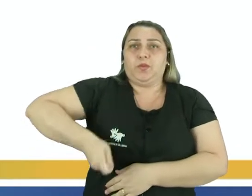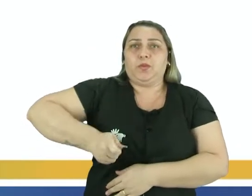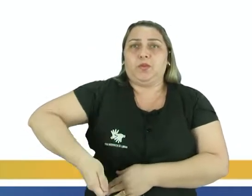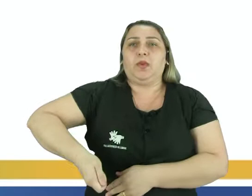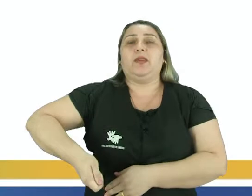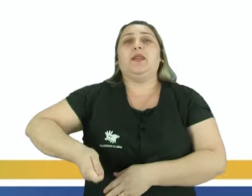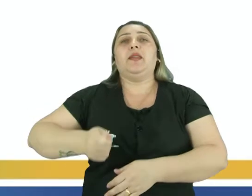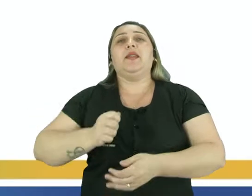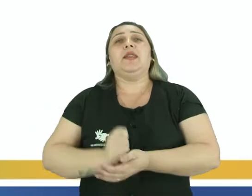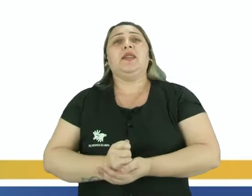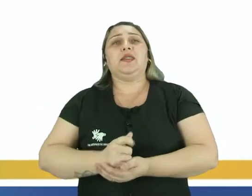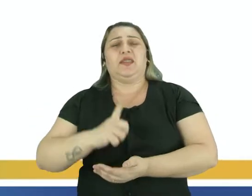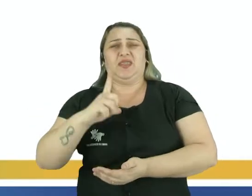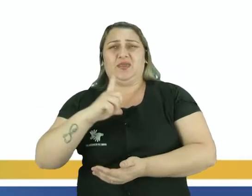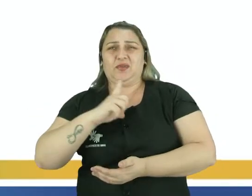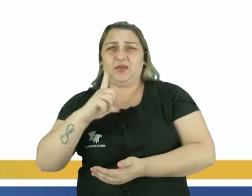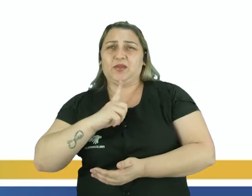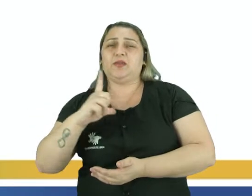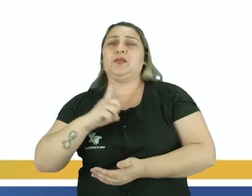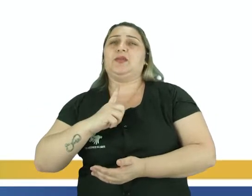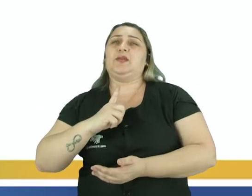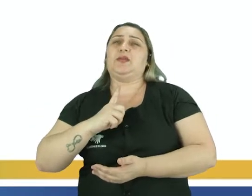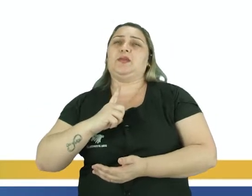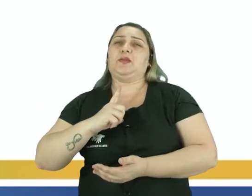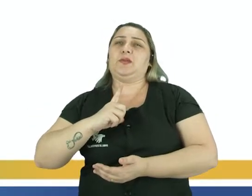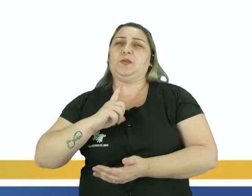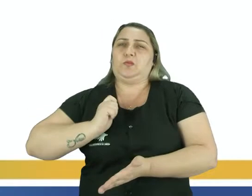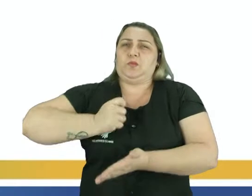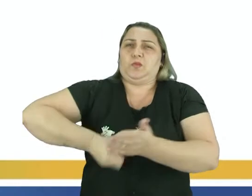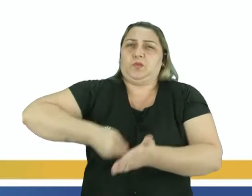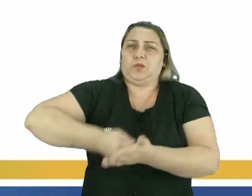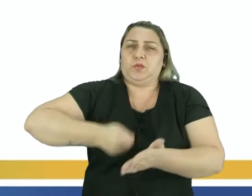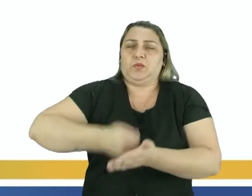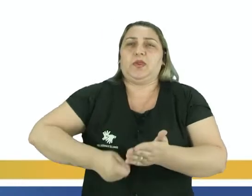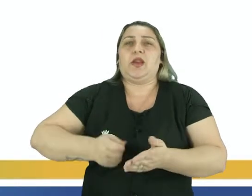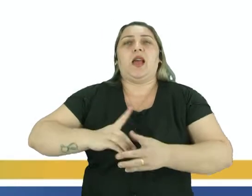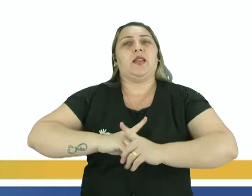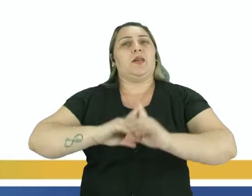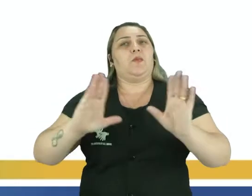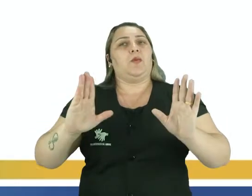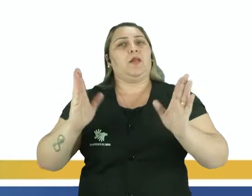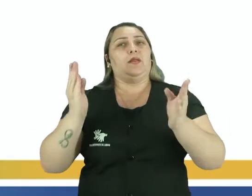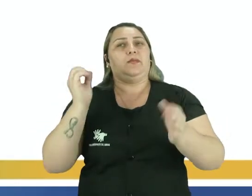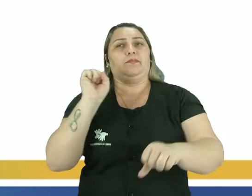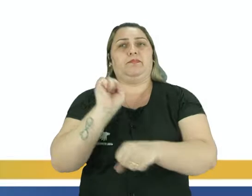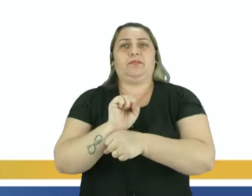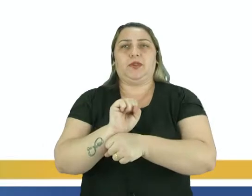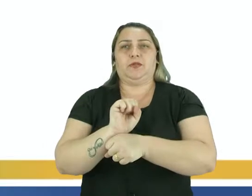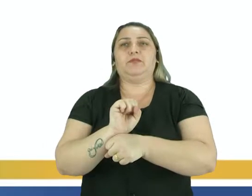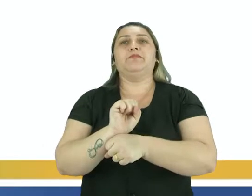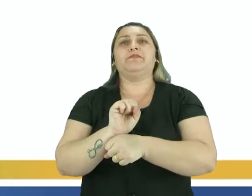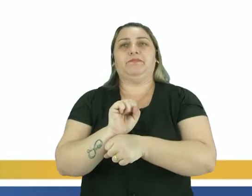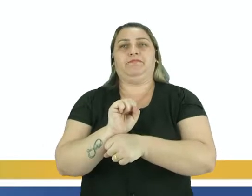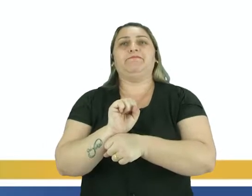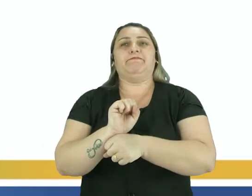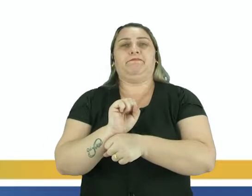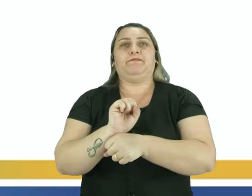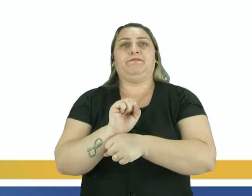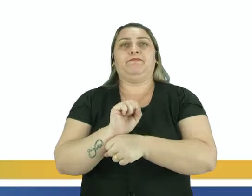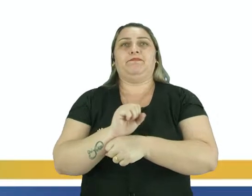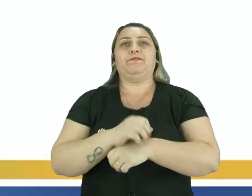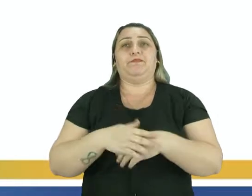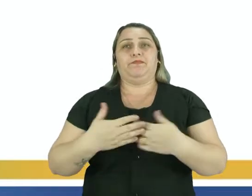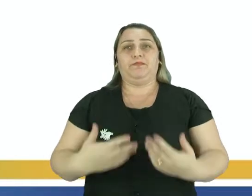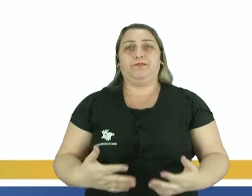exercia extrema repressão e autoritarismo, essa democracia ela não vai existir na sua forma mais